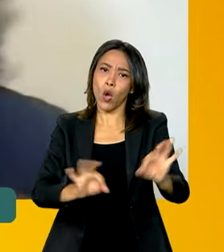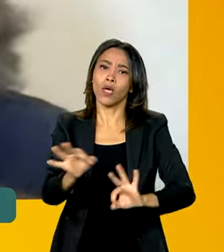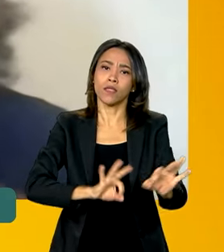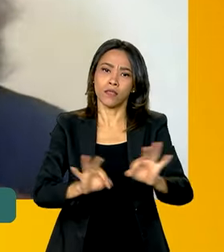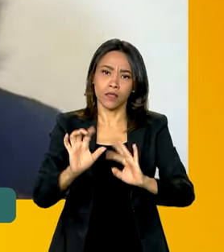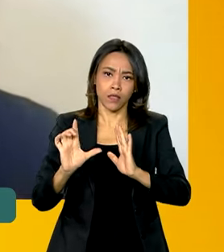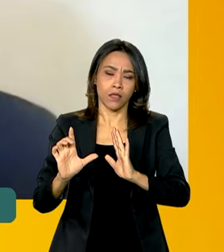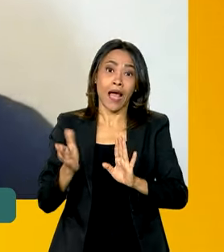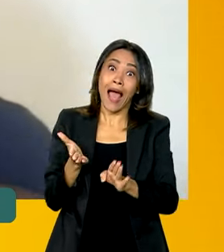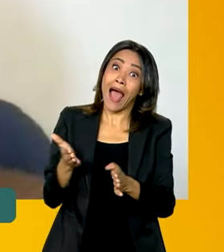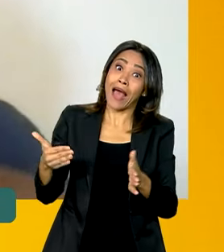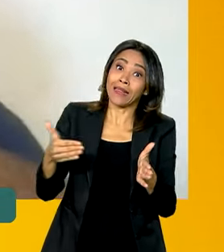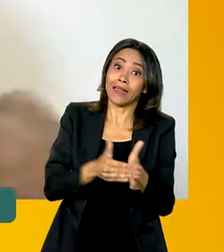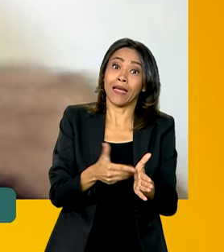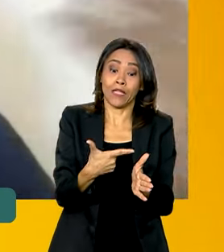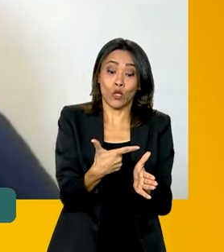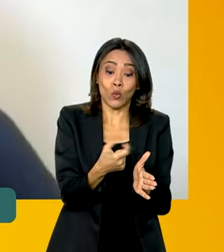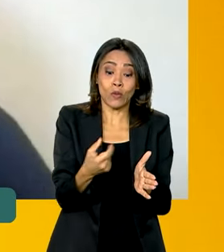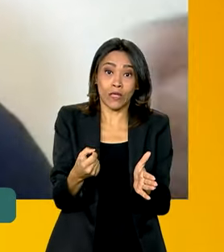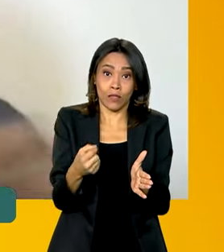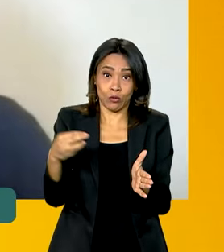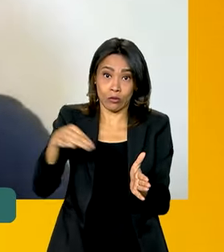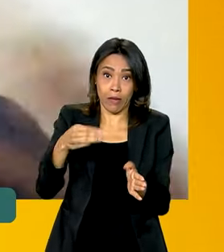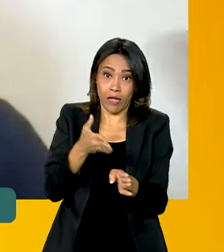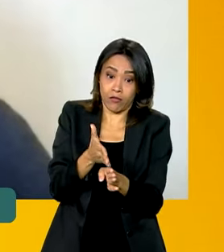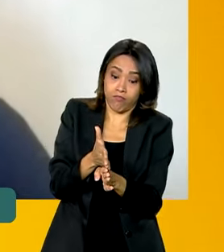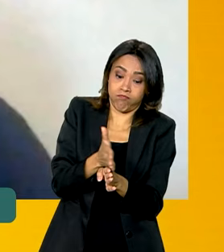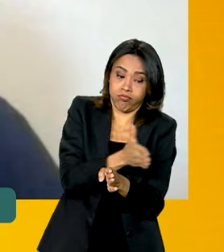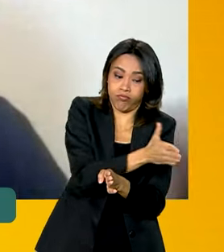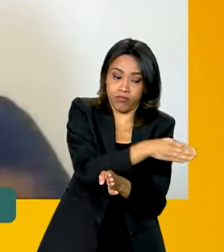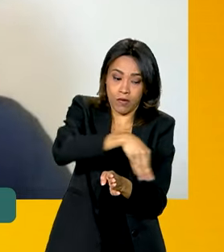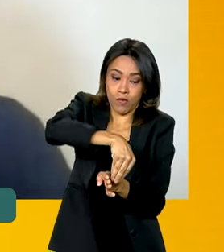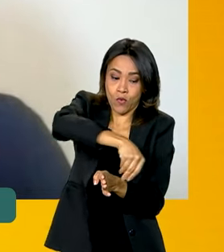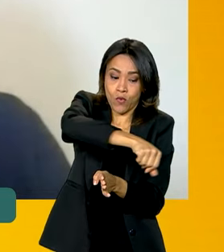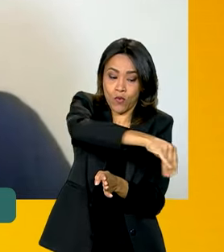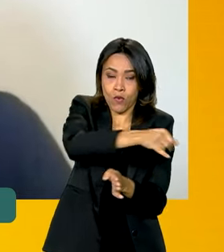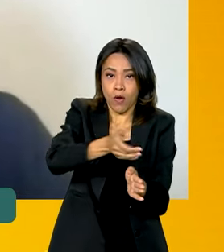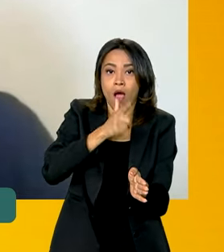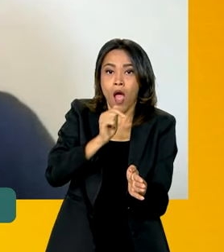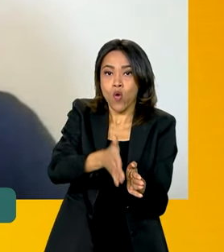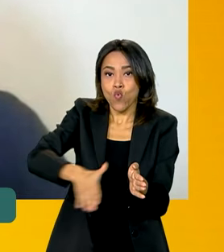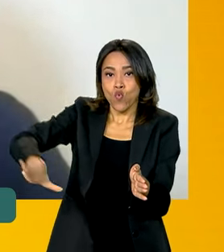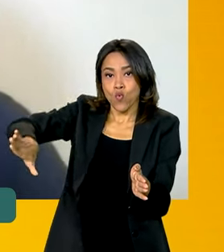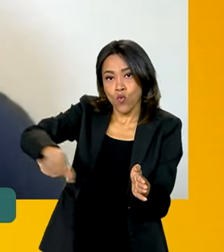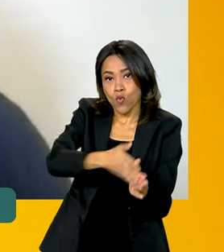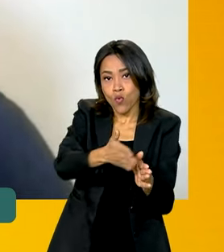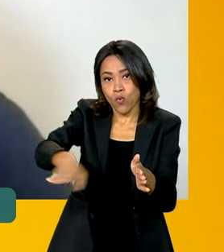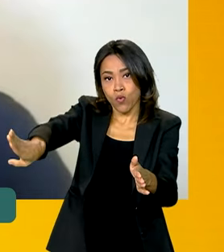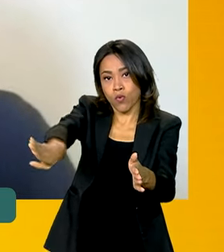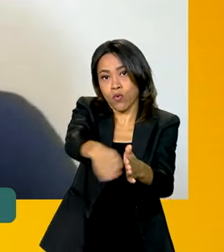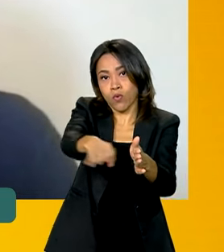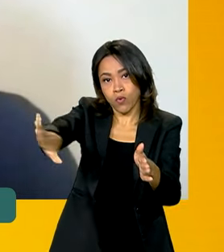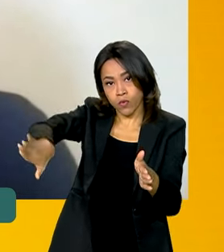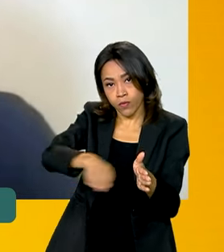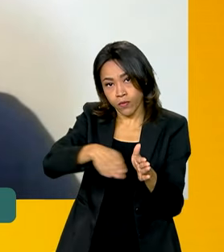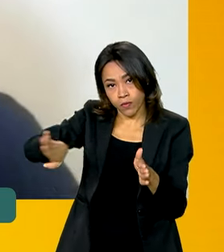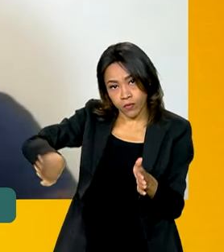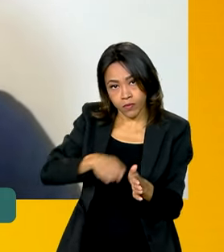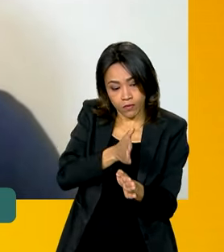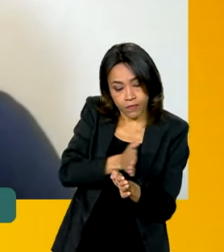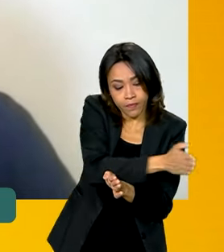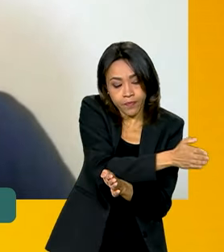até 200 metros, 100 metros, a depender da sua extensão, e outros países estão,